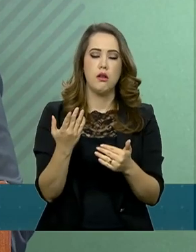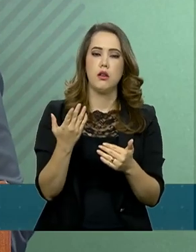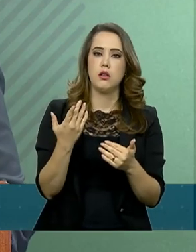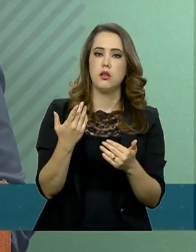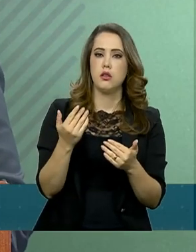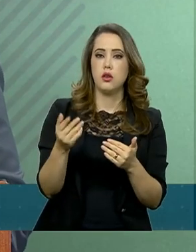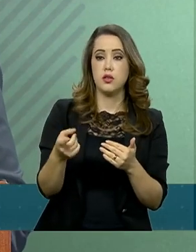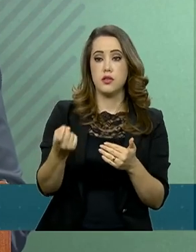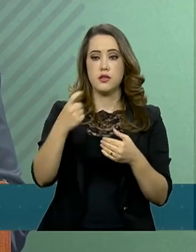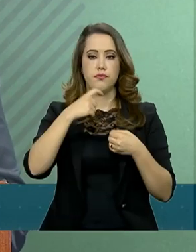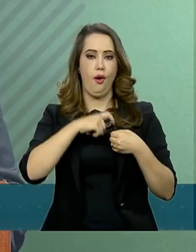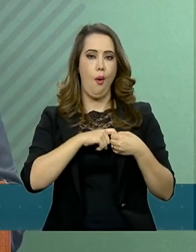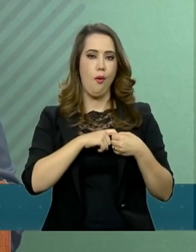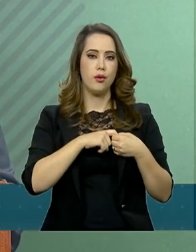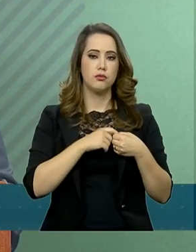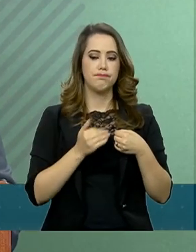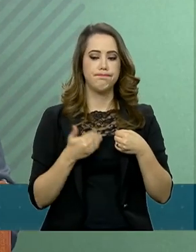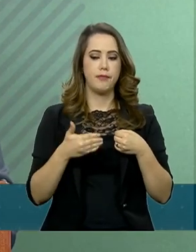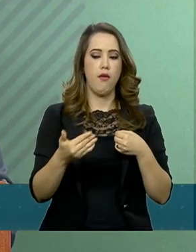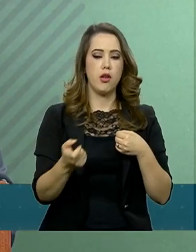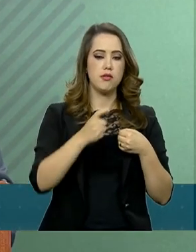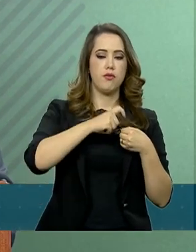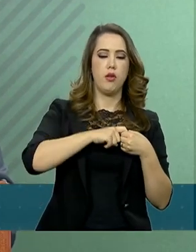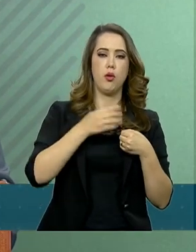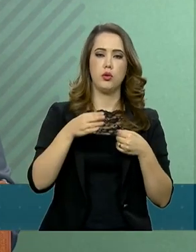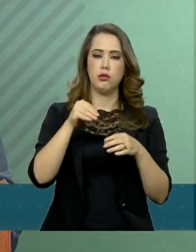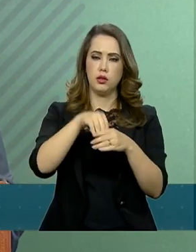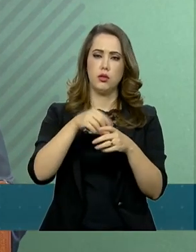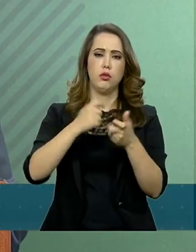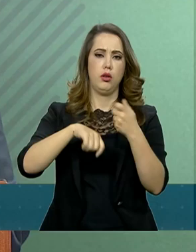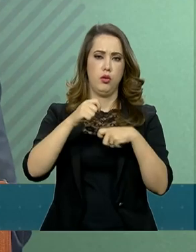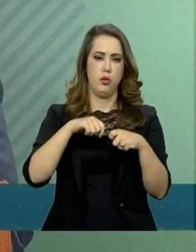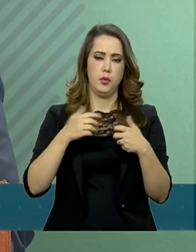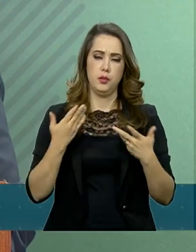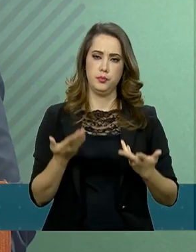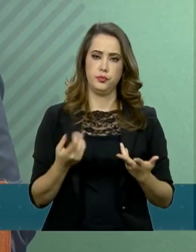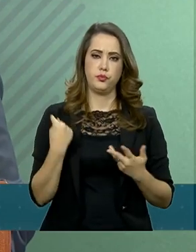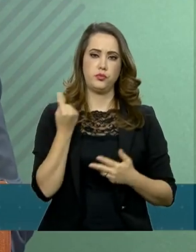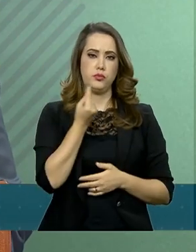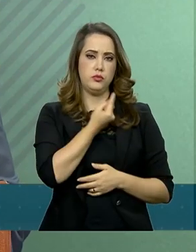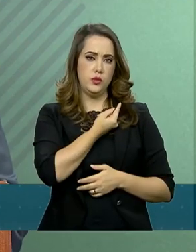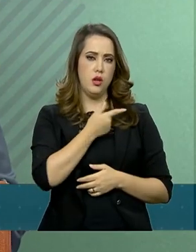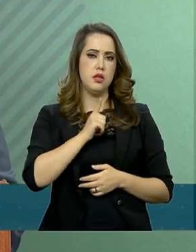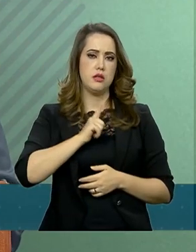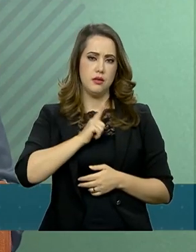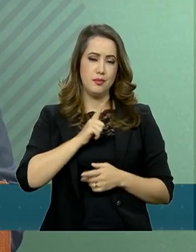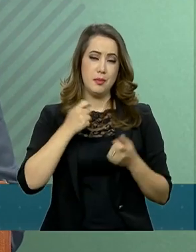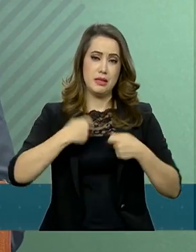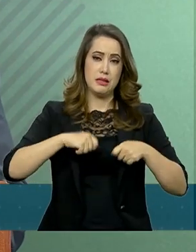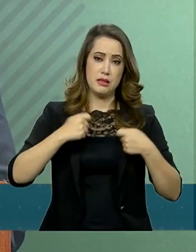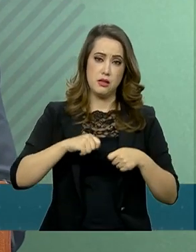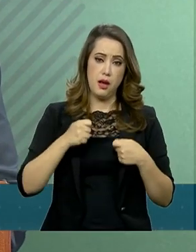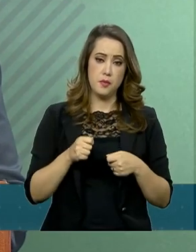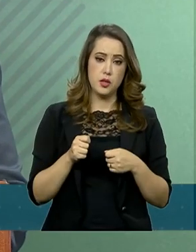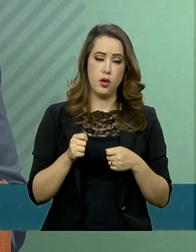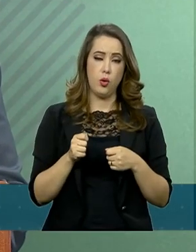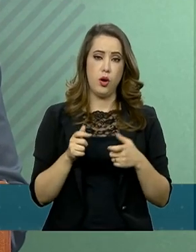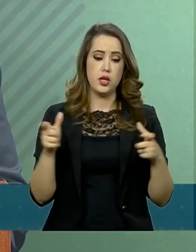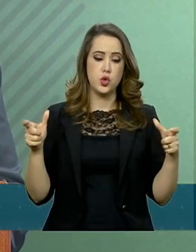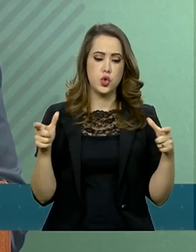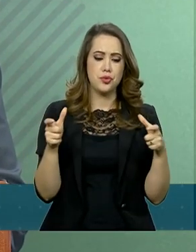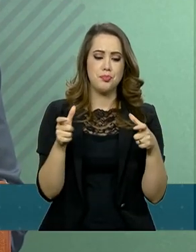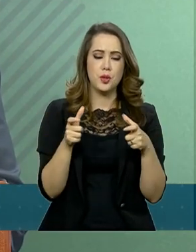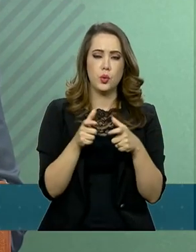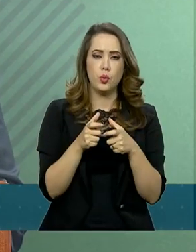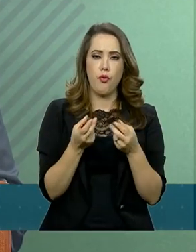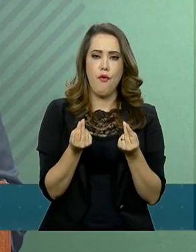recursos particularmente nesta área da economia o fato de nós termos que contingenciar agora cerca